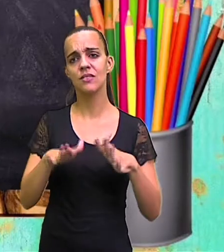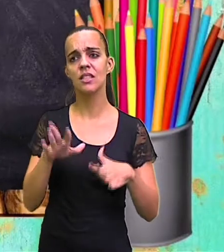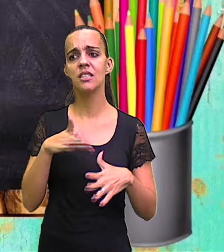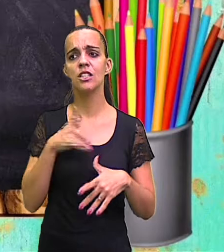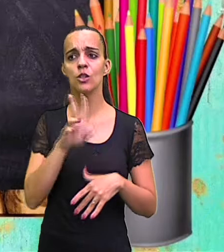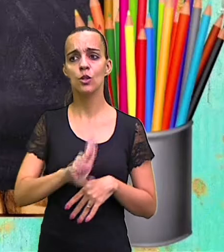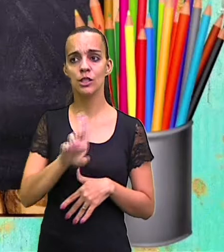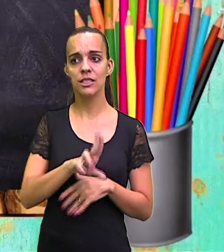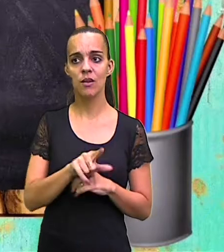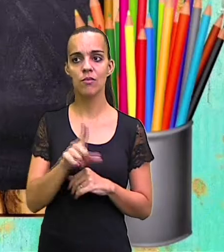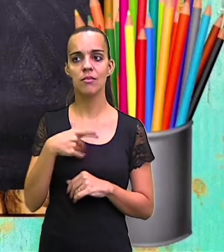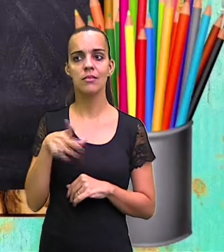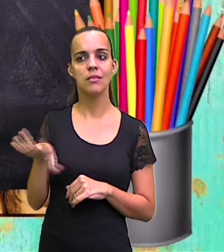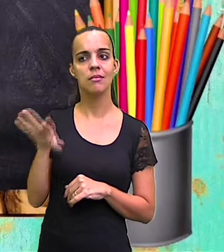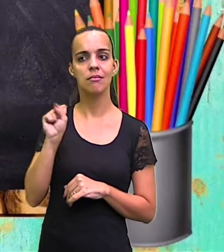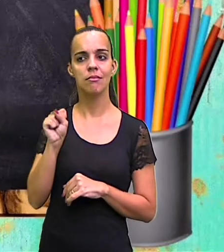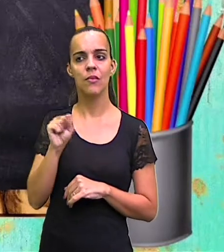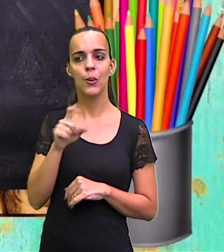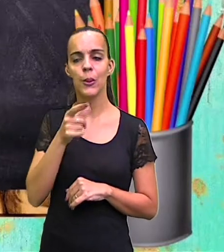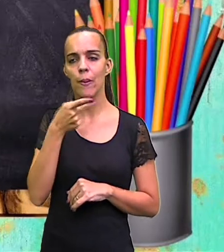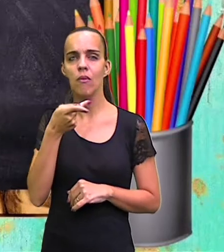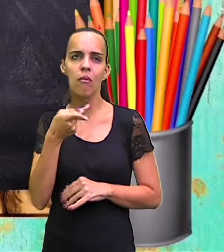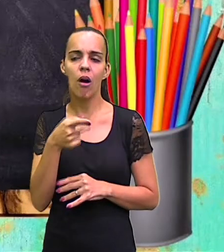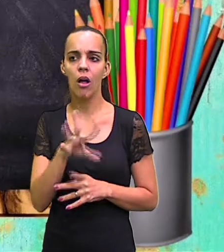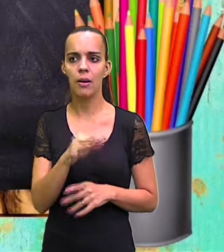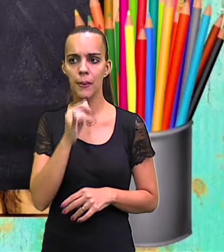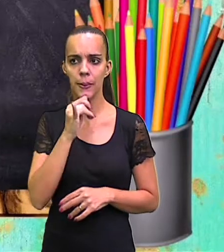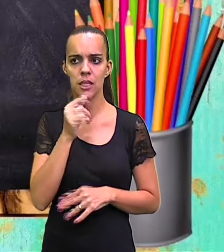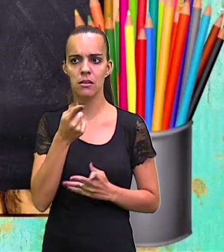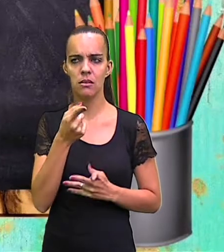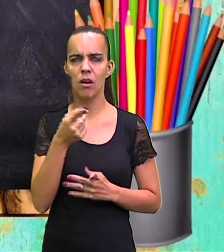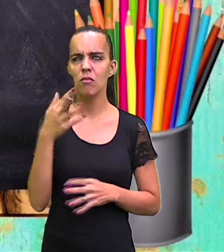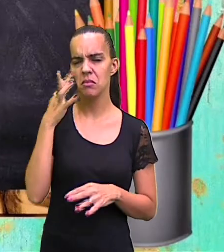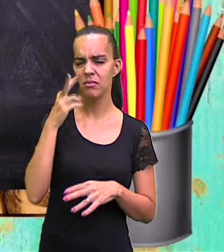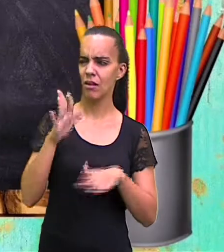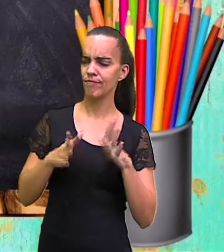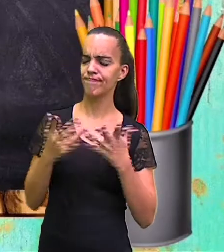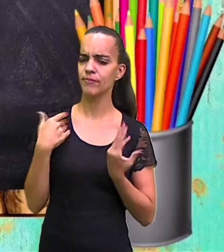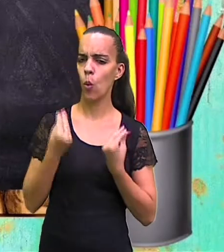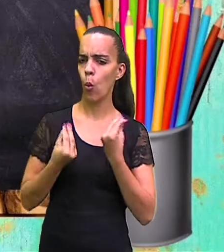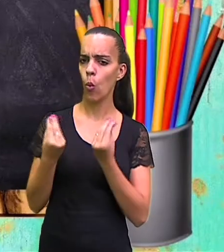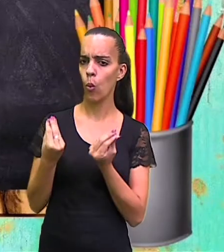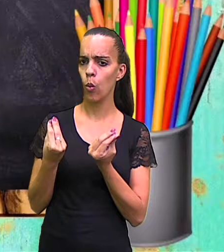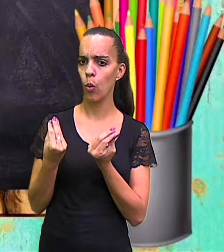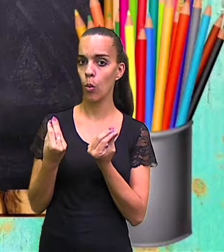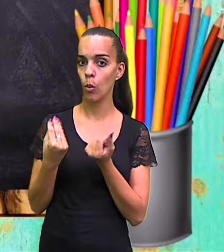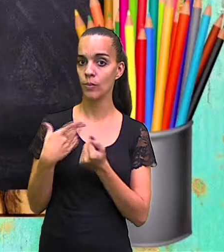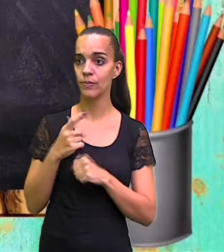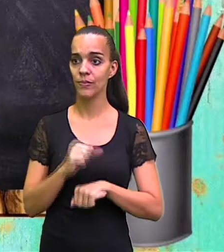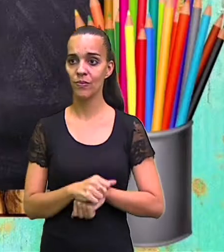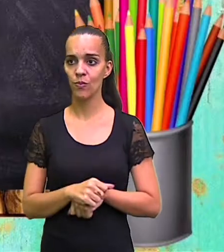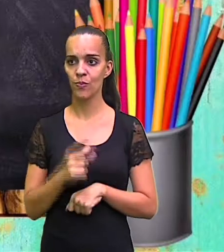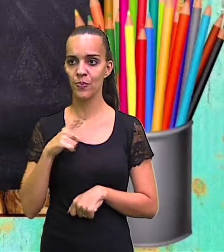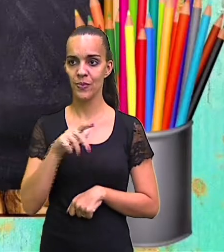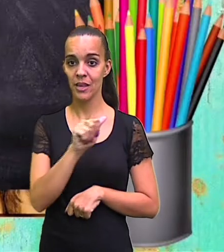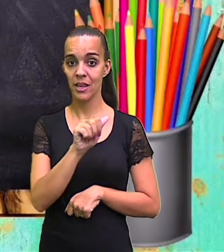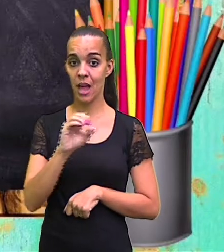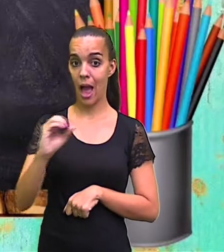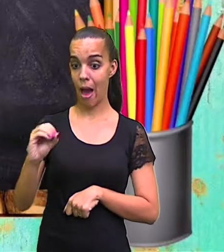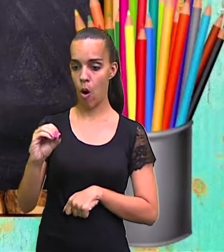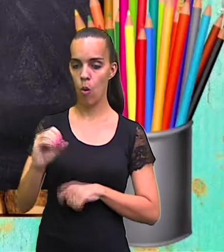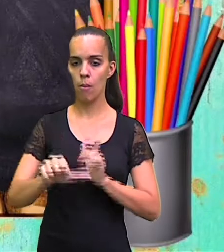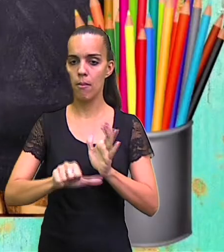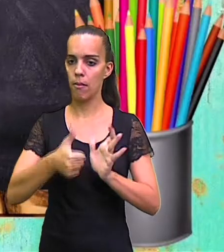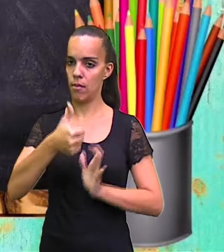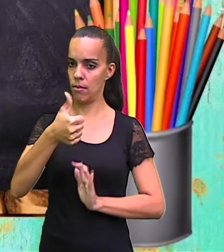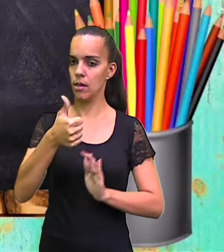Instintivamente, se você ouvisse algo assim, você faria esta reparação. Seja bem-vindo ao